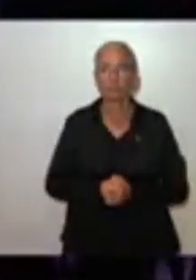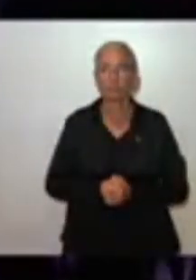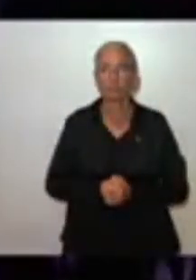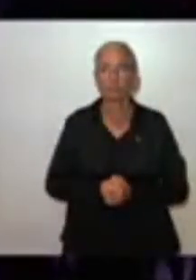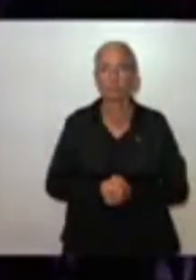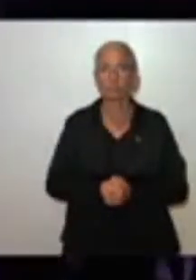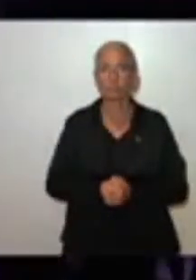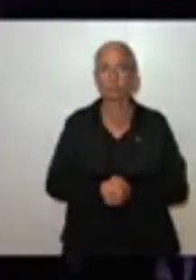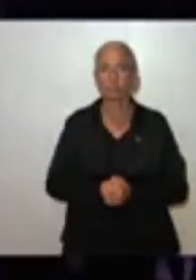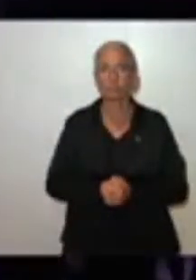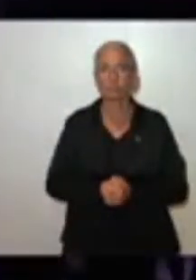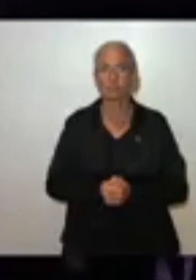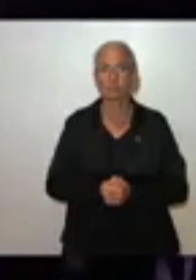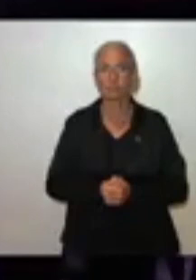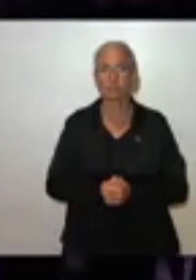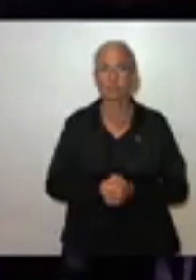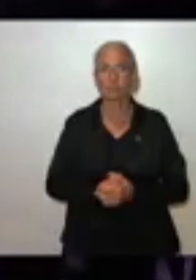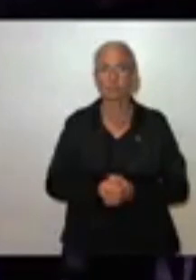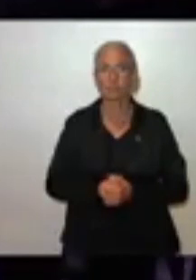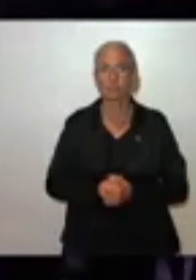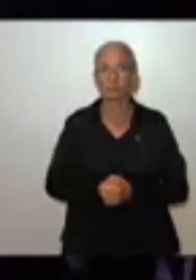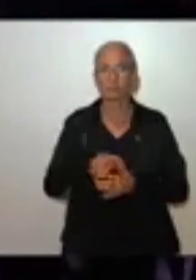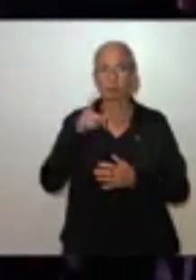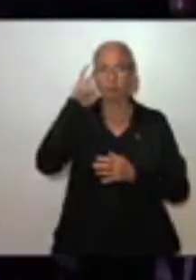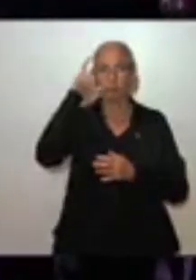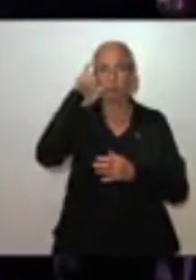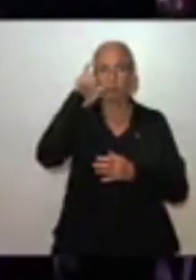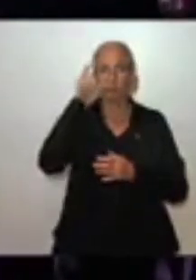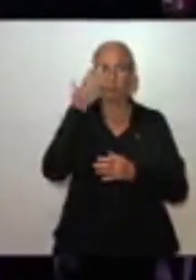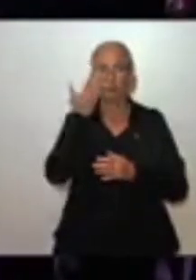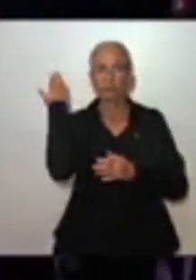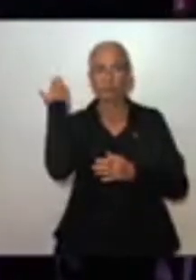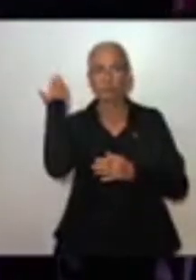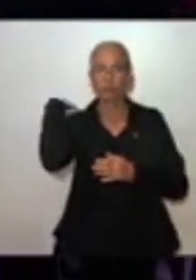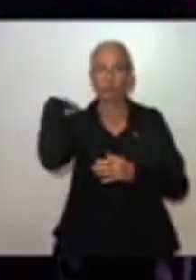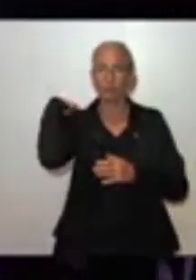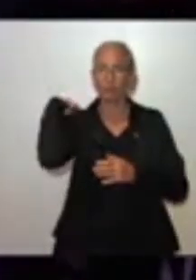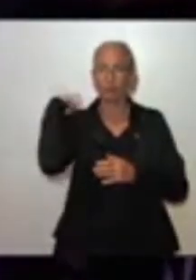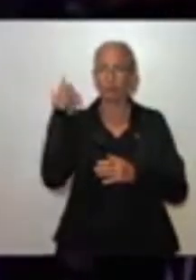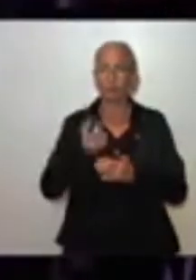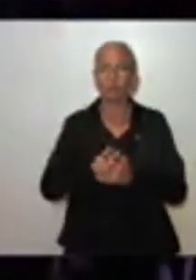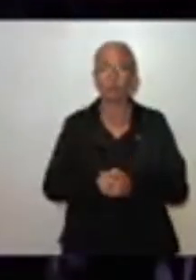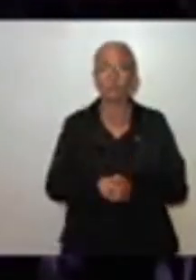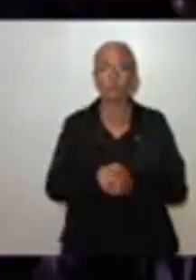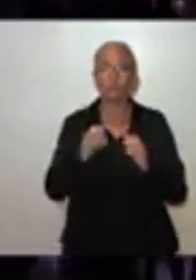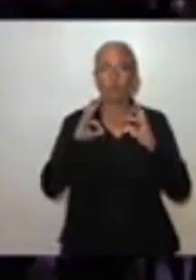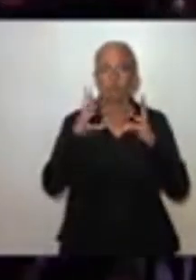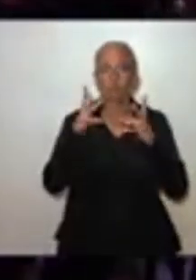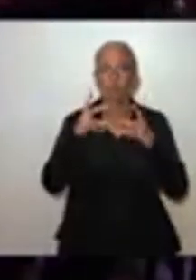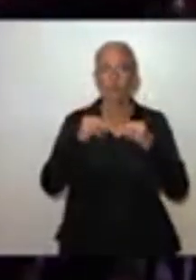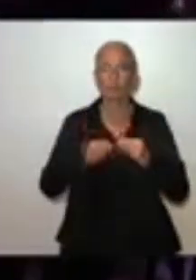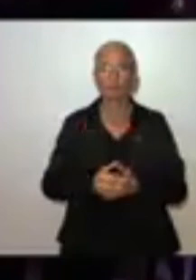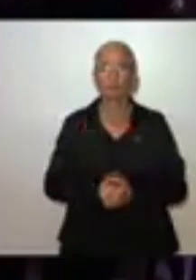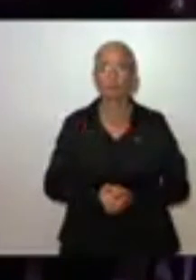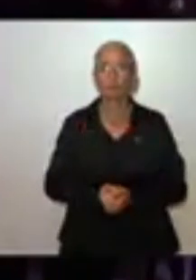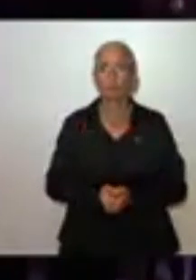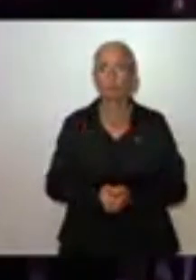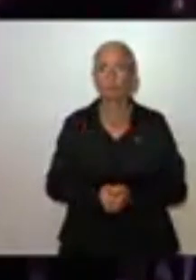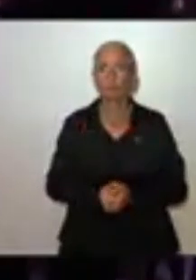de costa para que todo a foto saia de vocês para lá e com toda a plateia